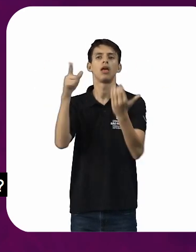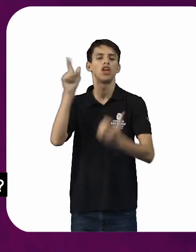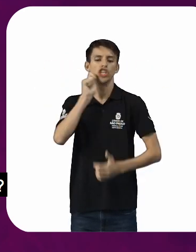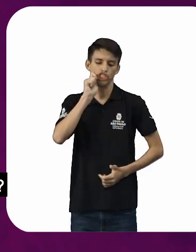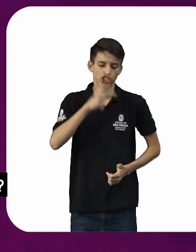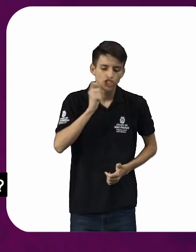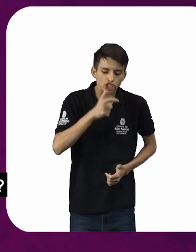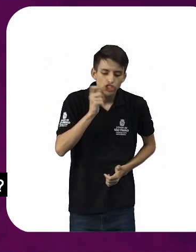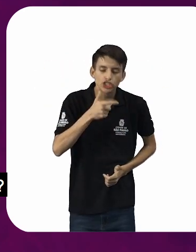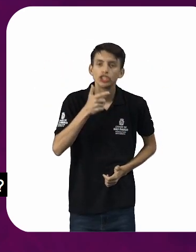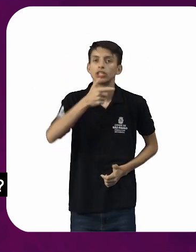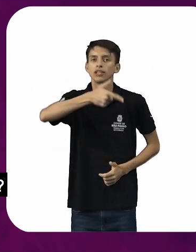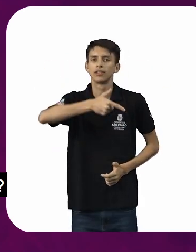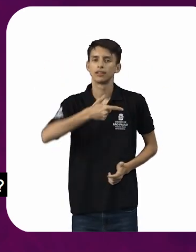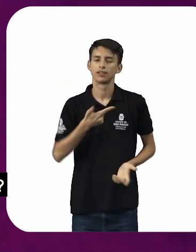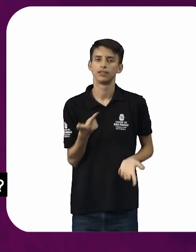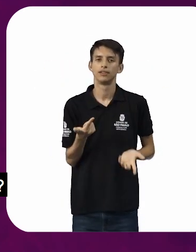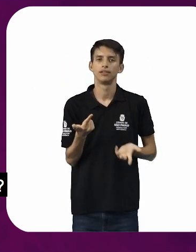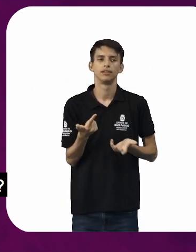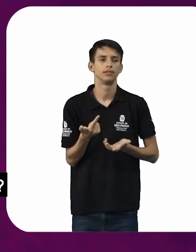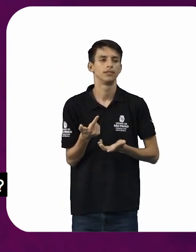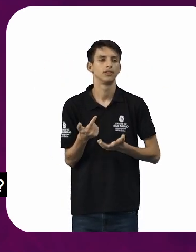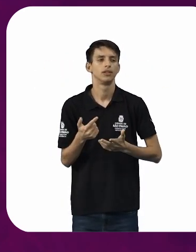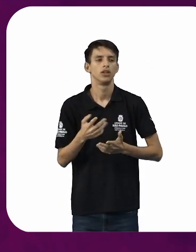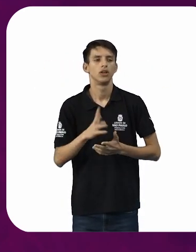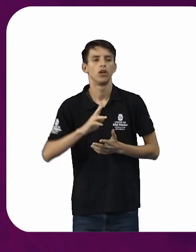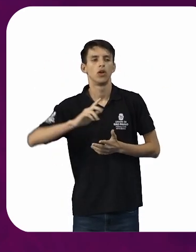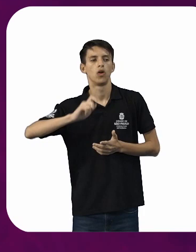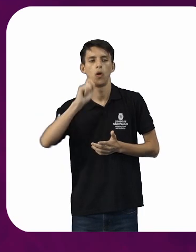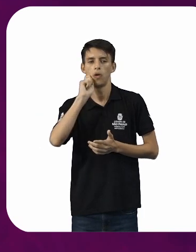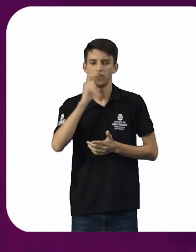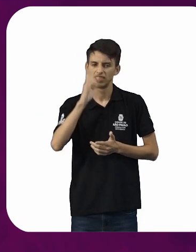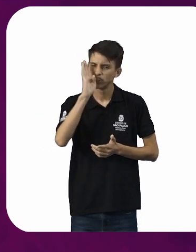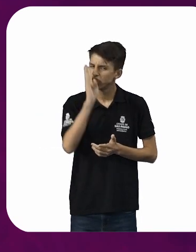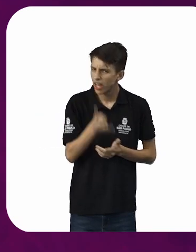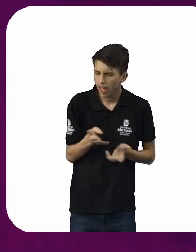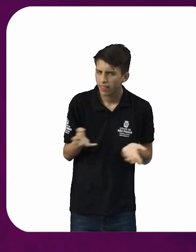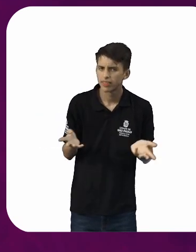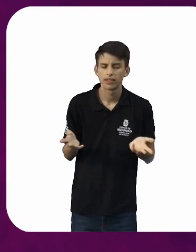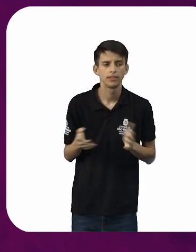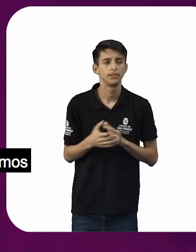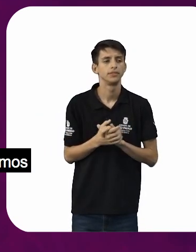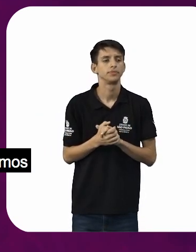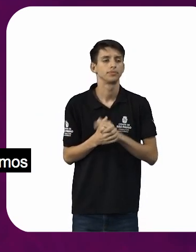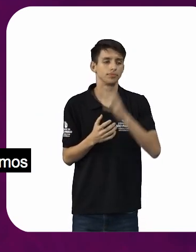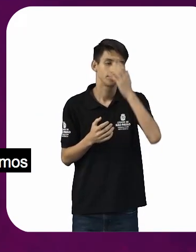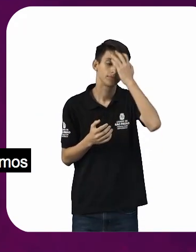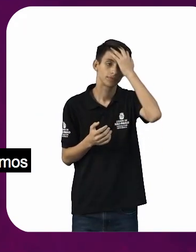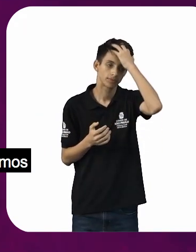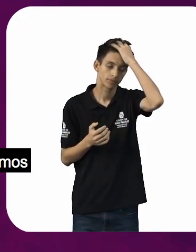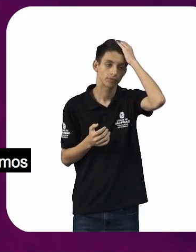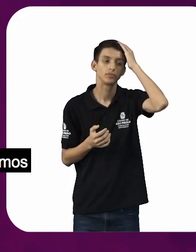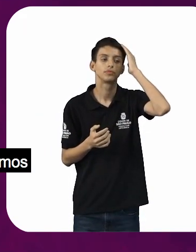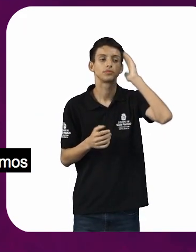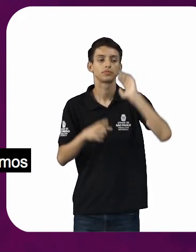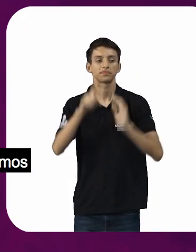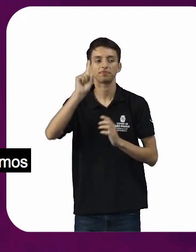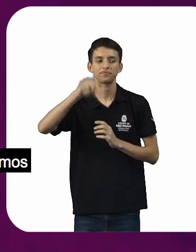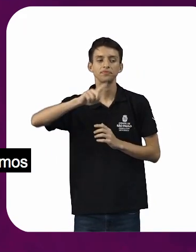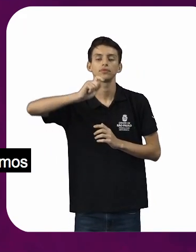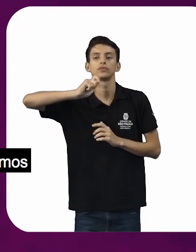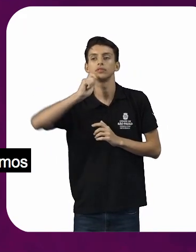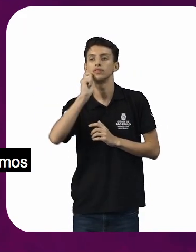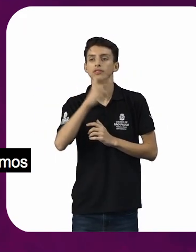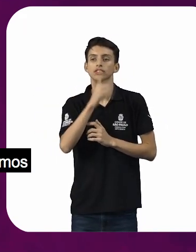racismo recreativo? Ou são ofensas diretas? Aí já é o racismo explícito. Sim, aí são Lázaro ofensas Carvalho. diretas.